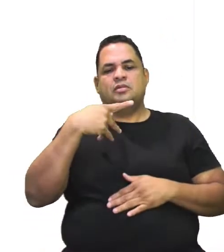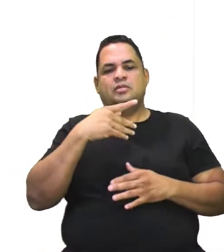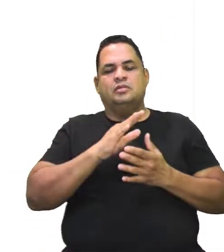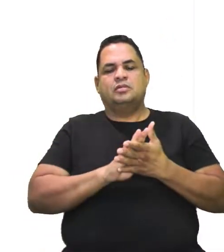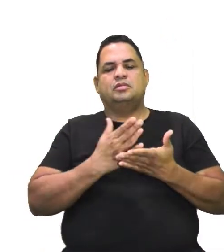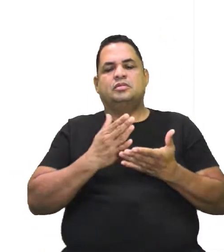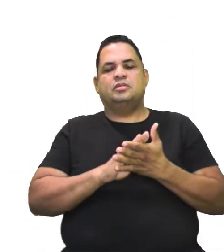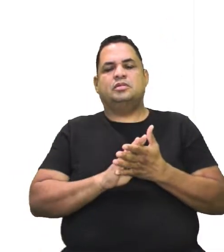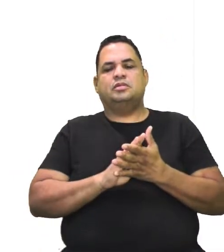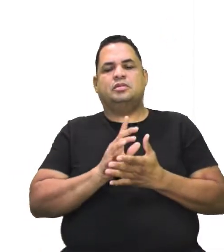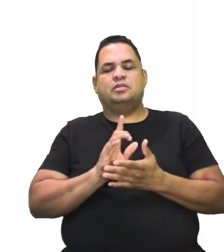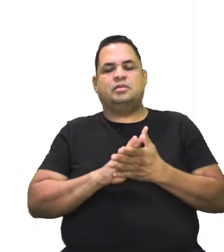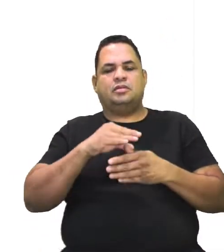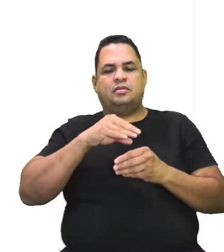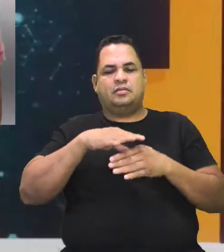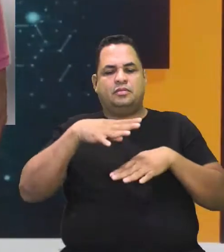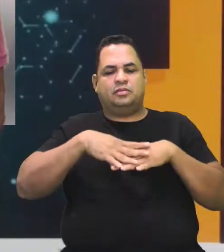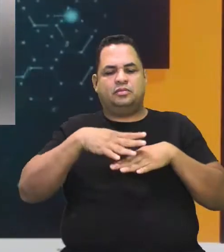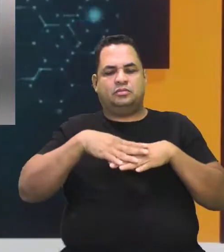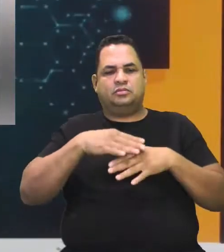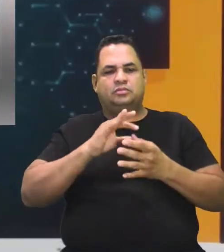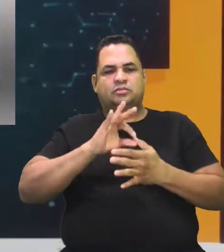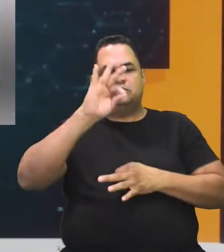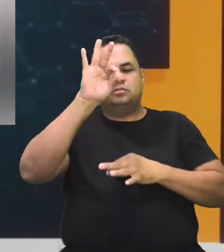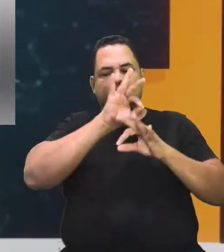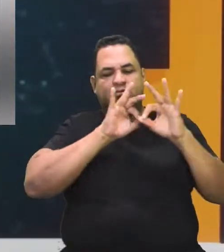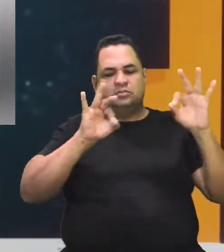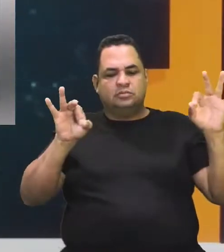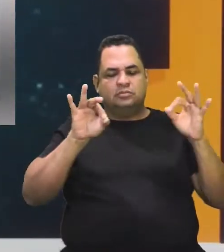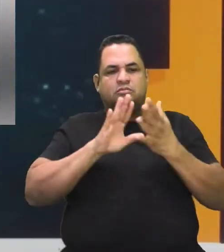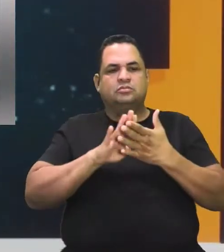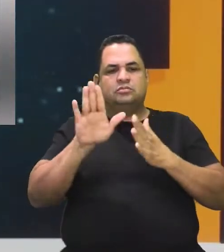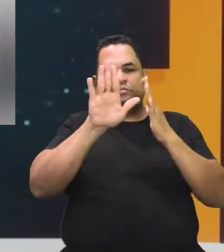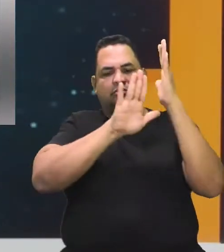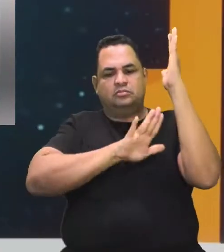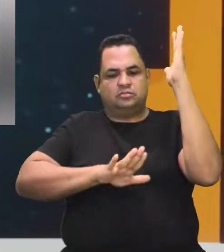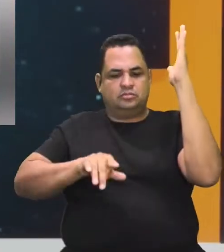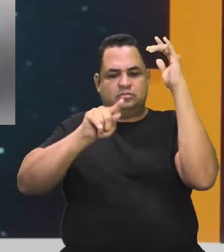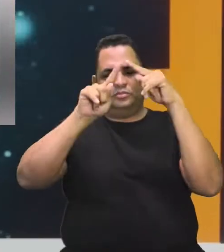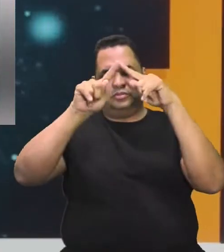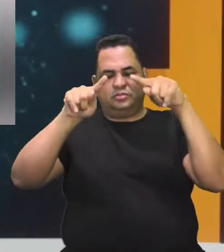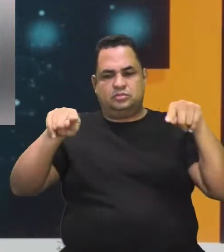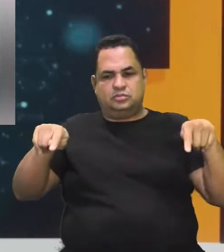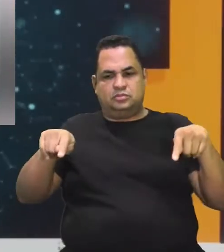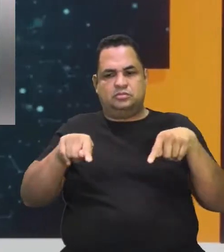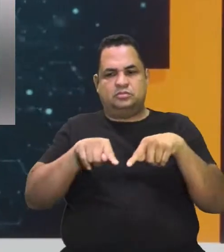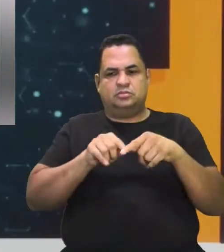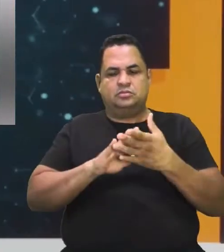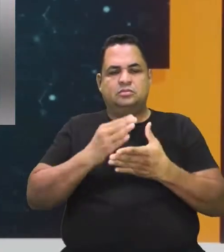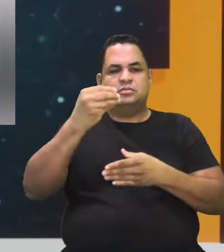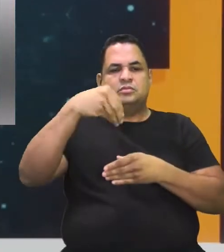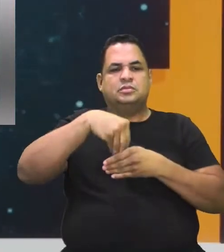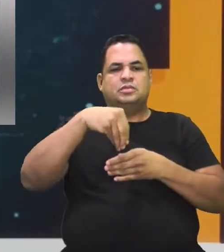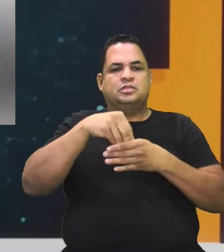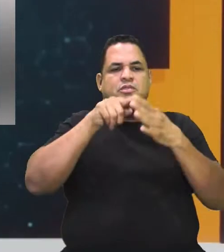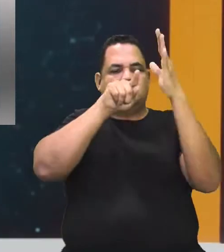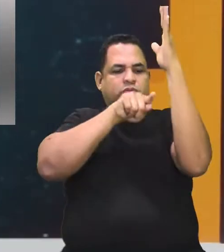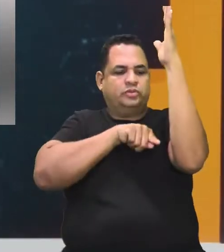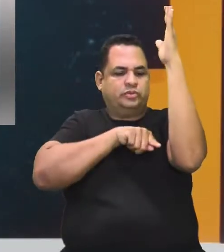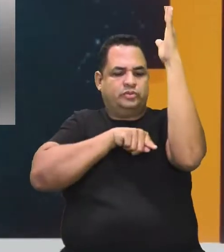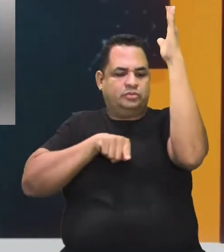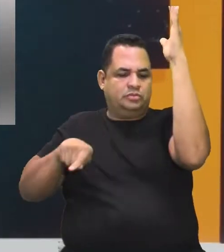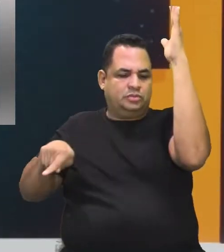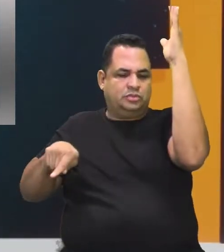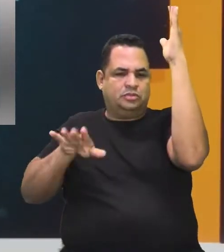geometria analítica, é estudar a geometria, estudar a questão de um triângulo, enfim, no plano cartesiano. Esse